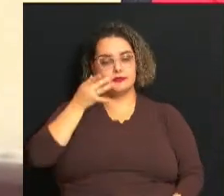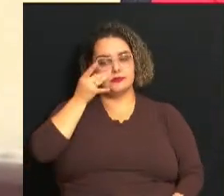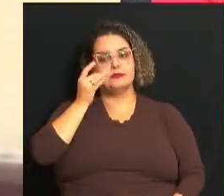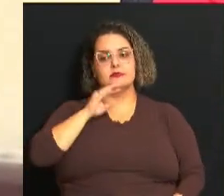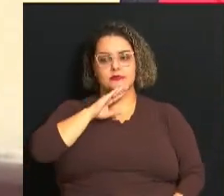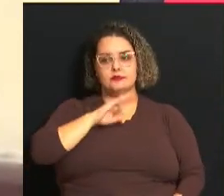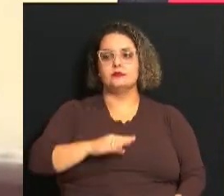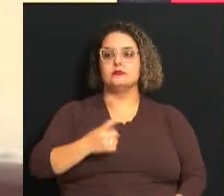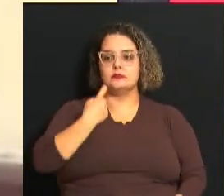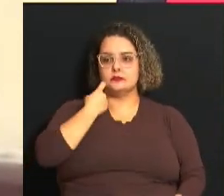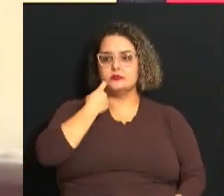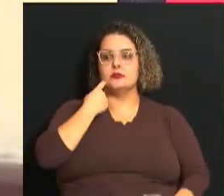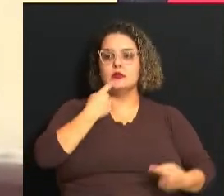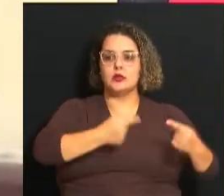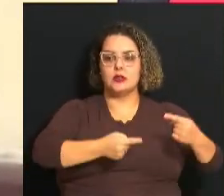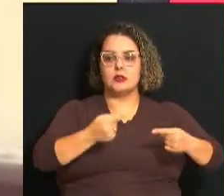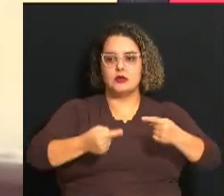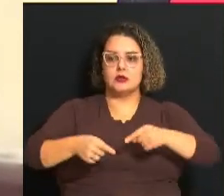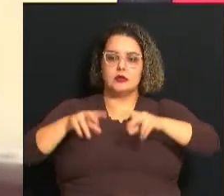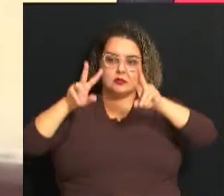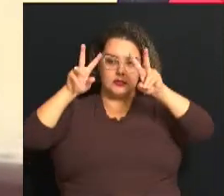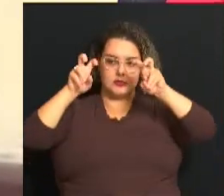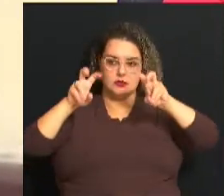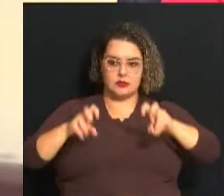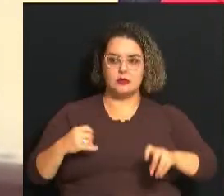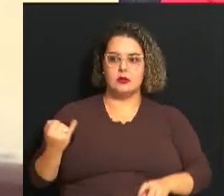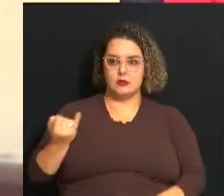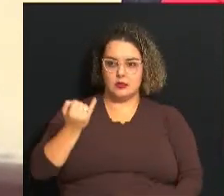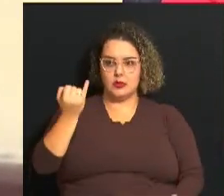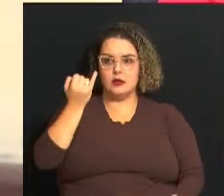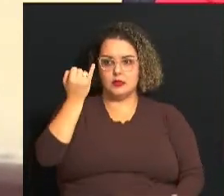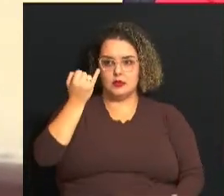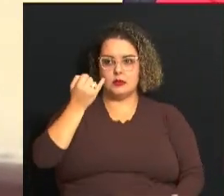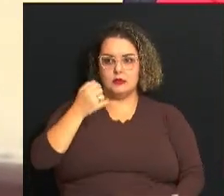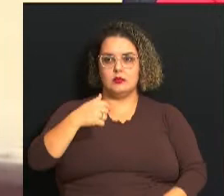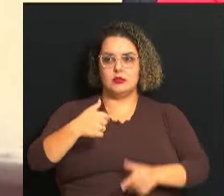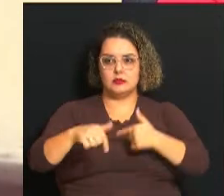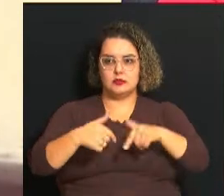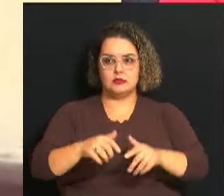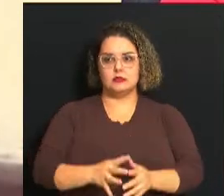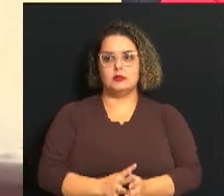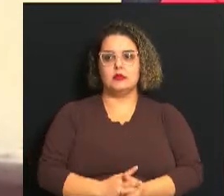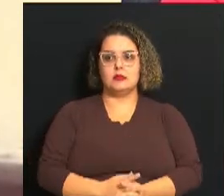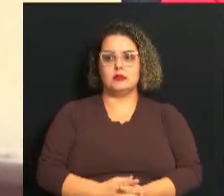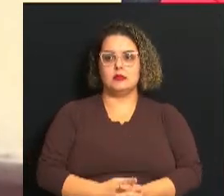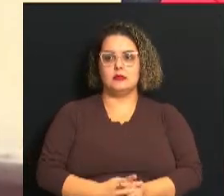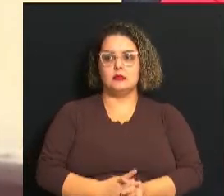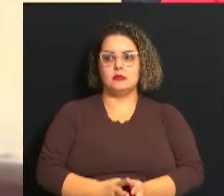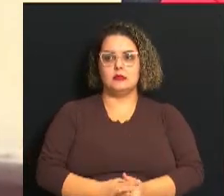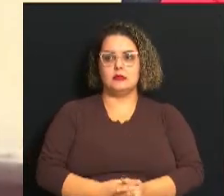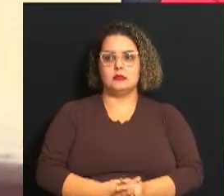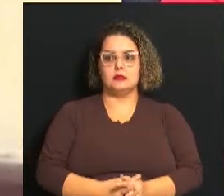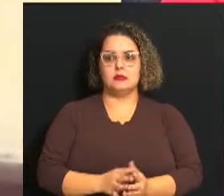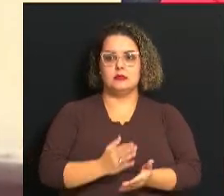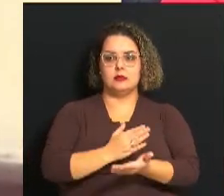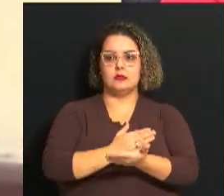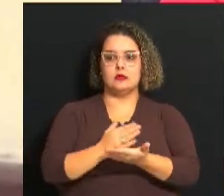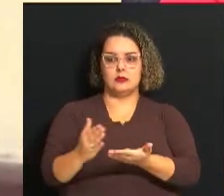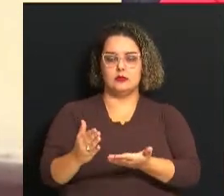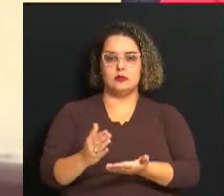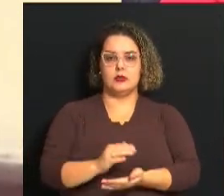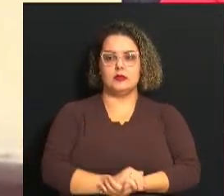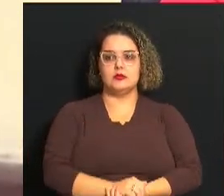sexta-feira para gente debater um tema é tão e para os trabalhadores é eu começo né